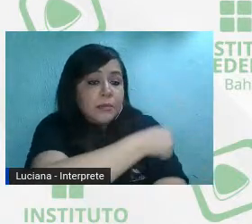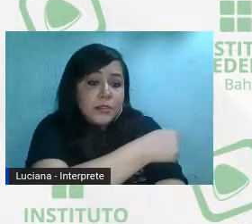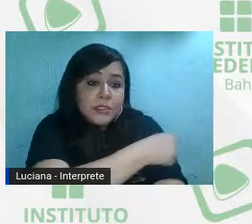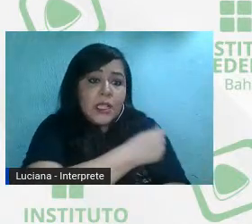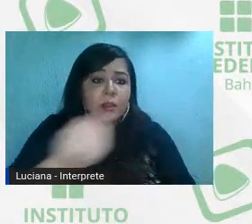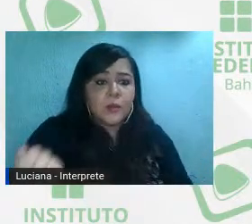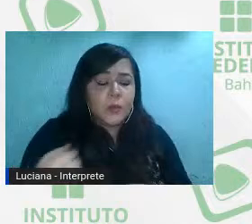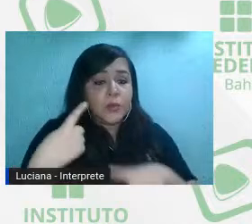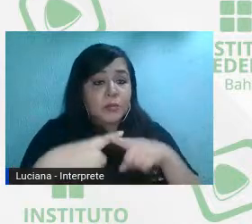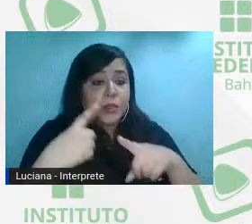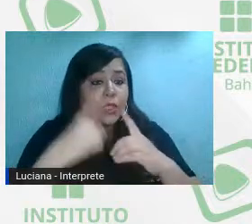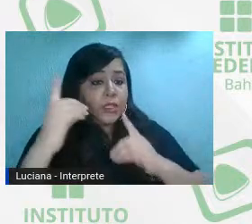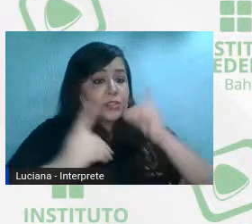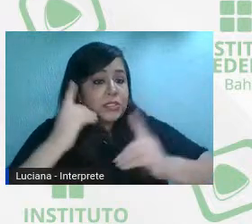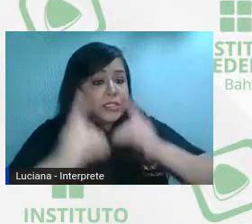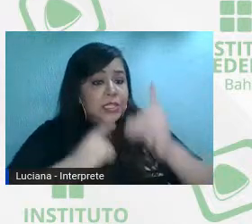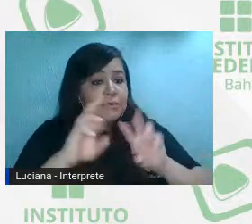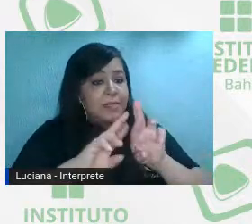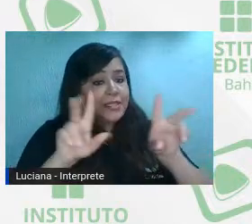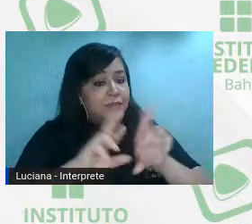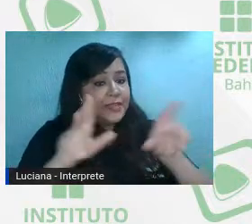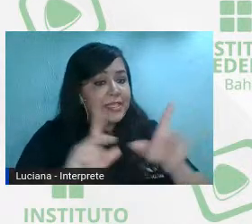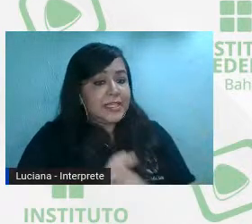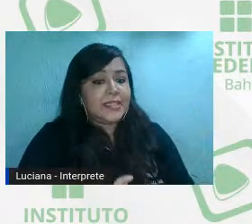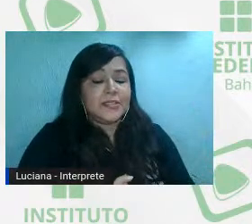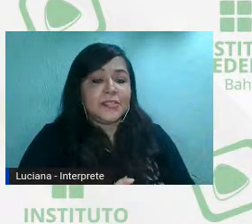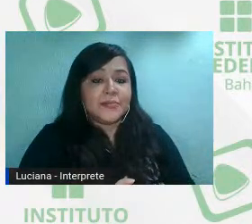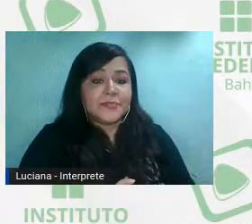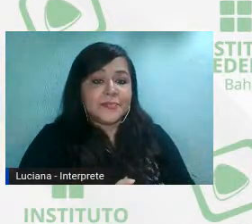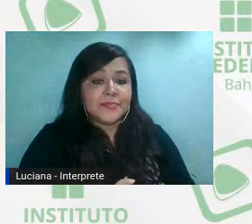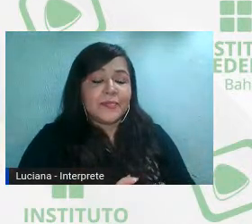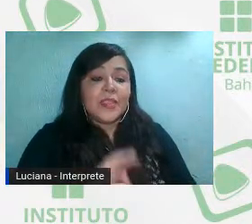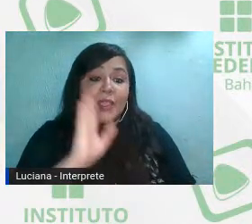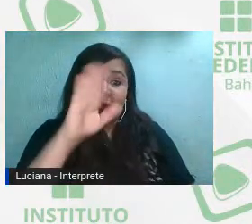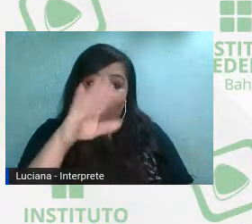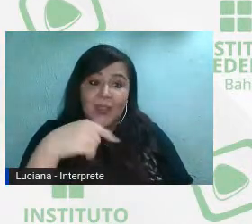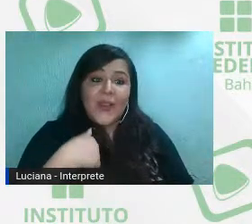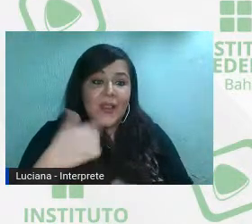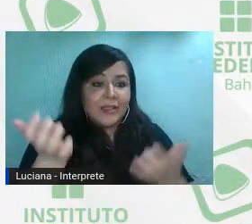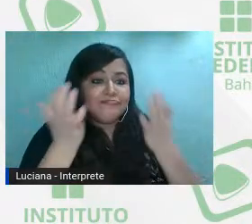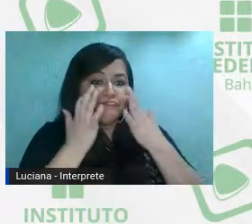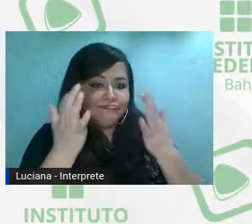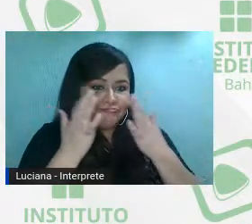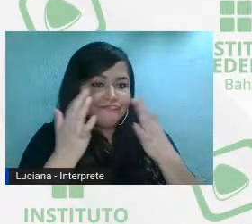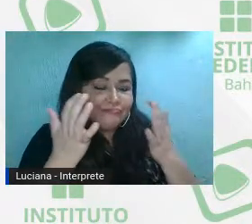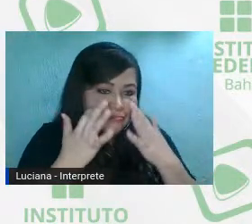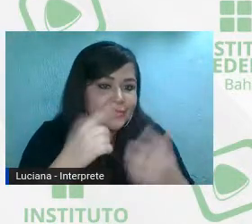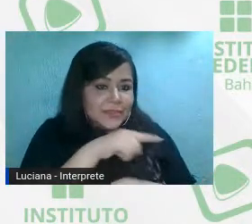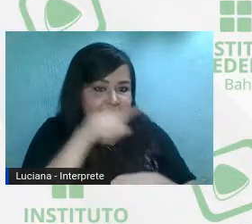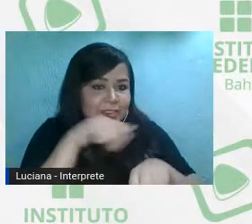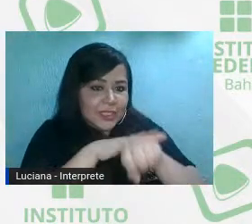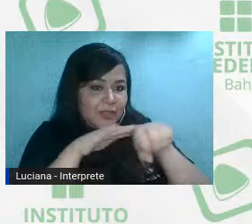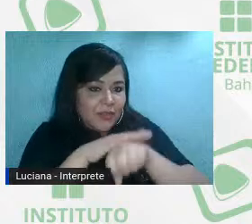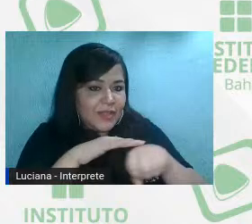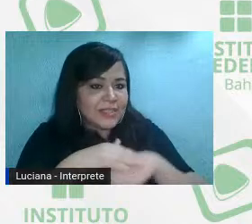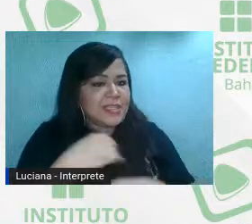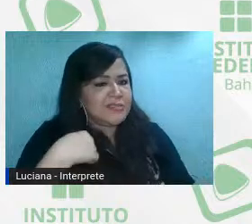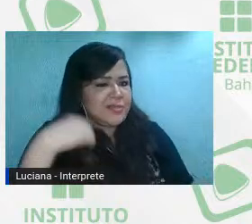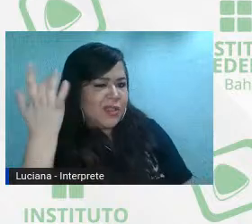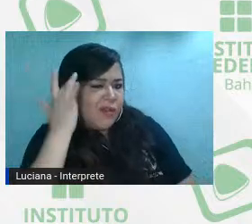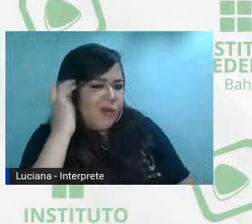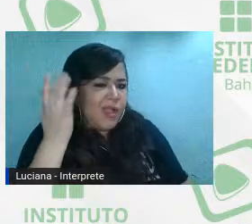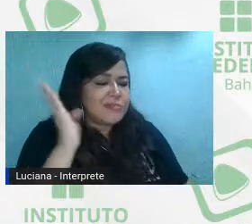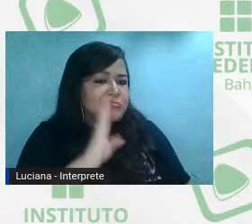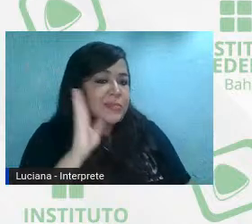diferente. Galera, eu estava ouvindo um pouco a conversa de vocês e achei que seria legal